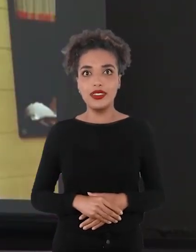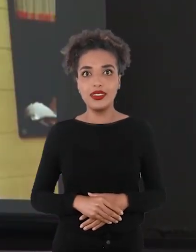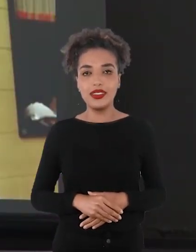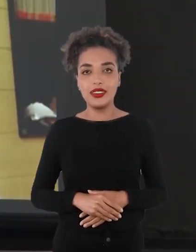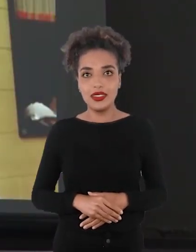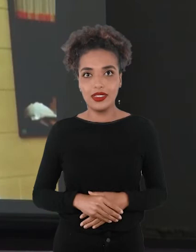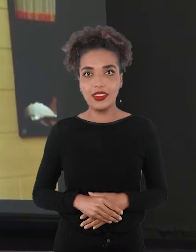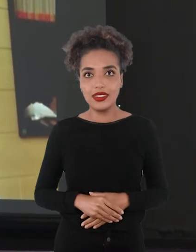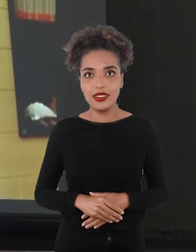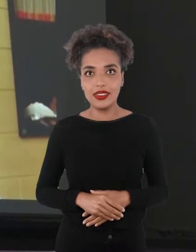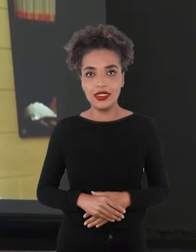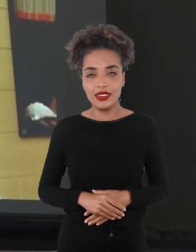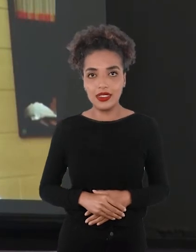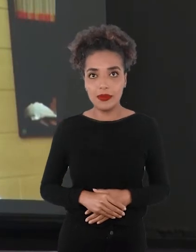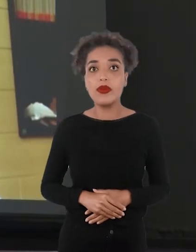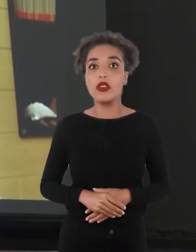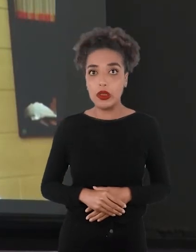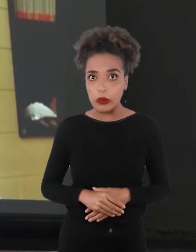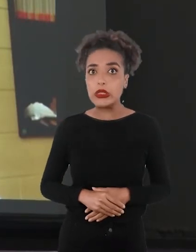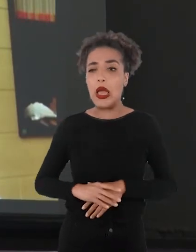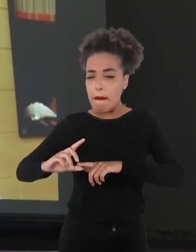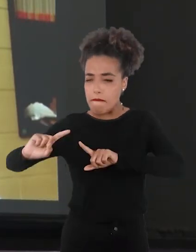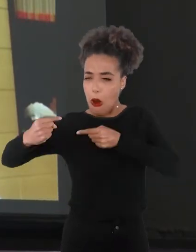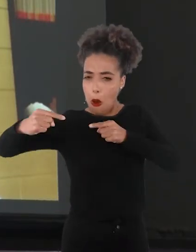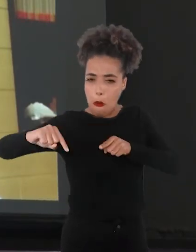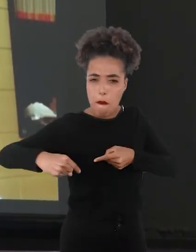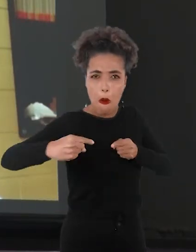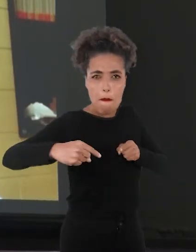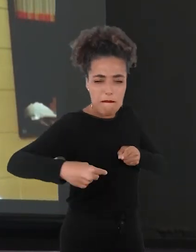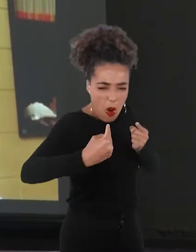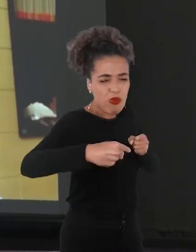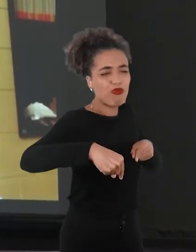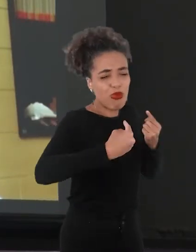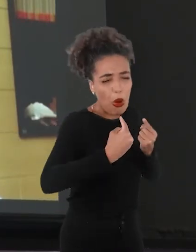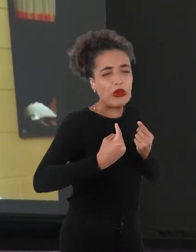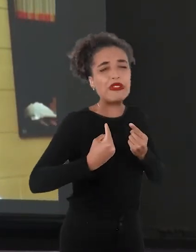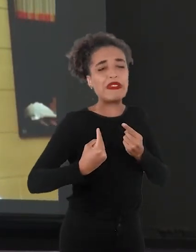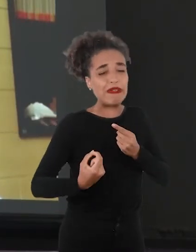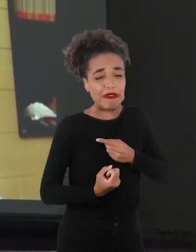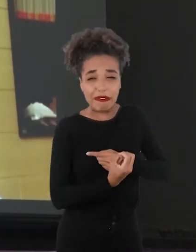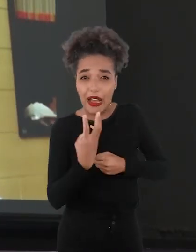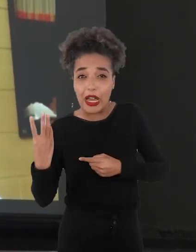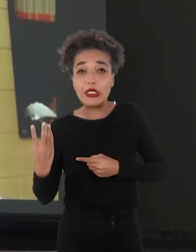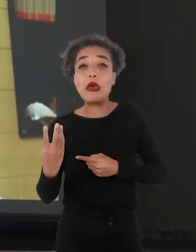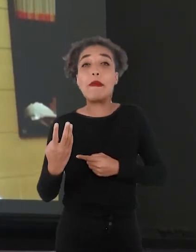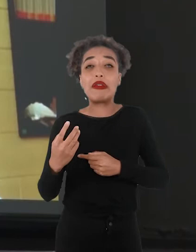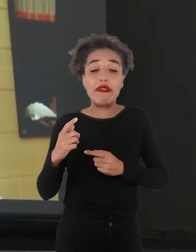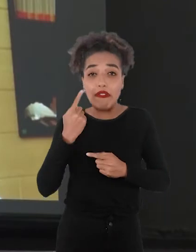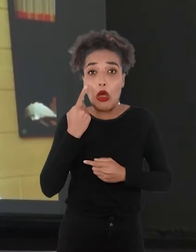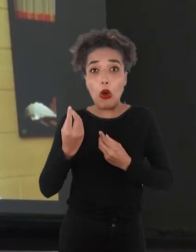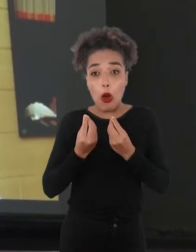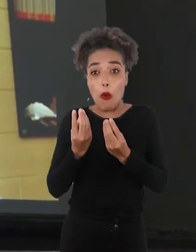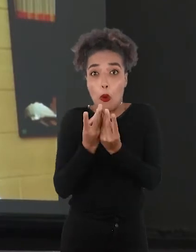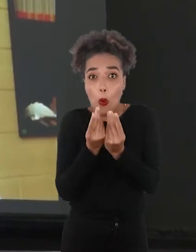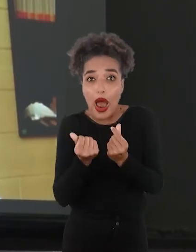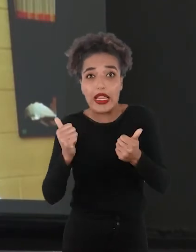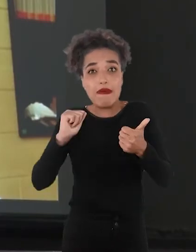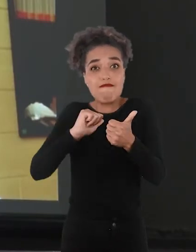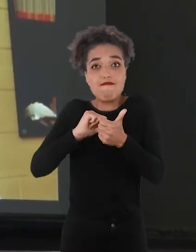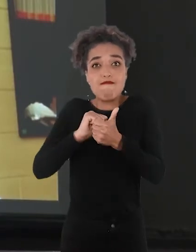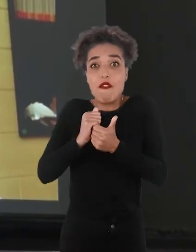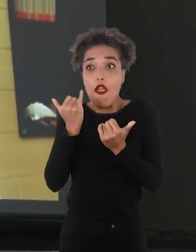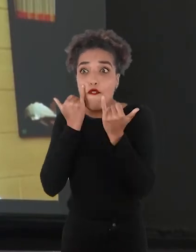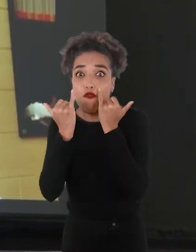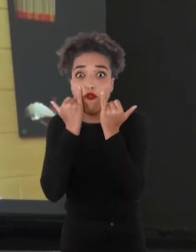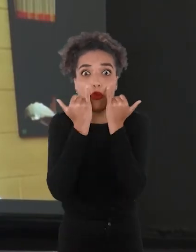São muitos os desafios que a gente tem para ter uma qualidade adequada de informações que a gente possa